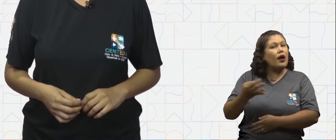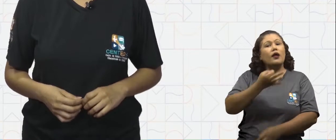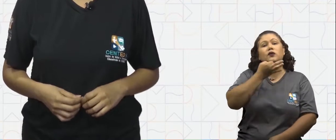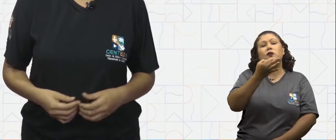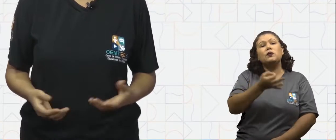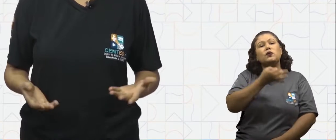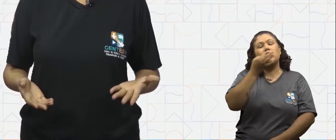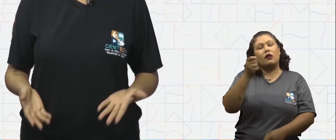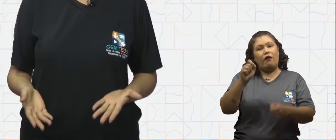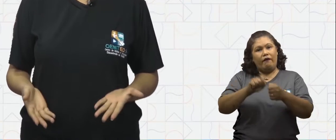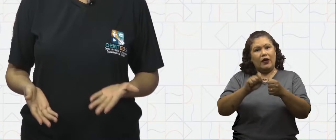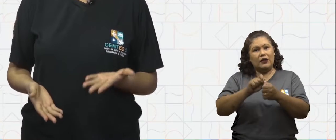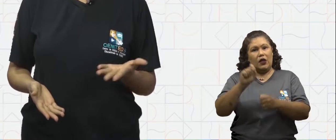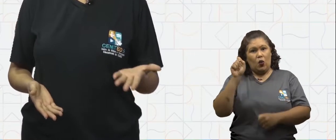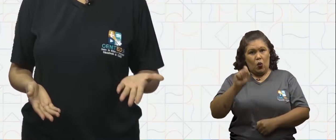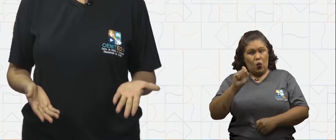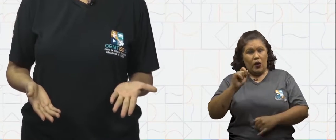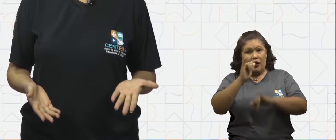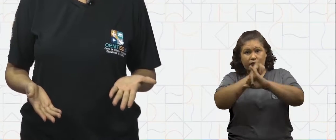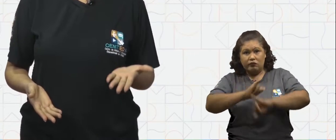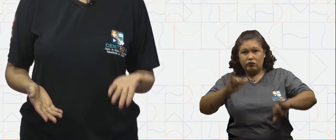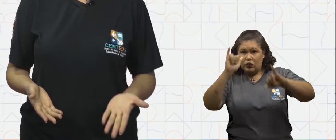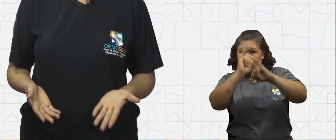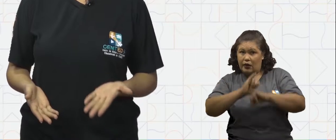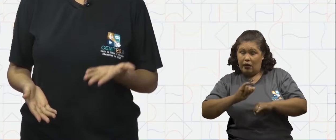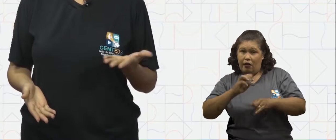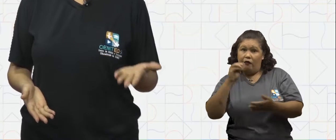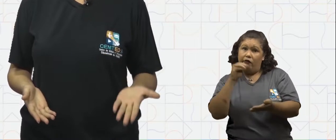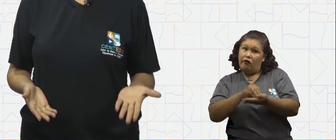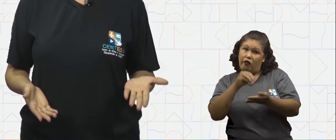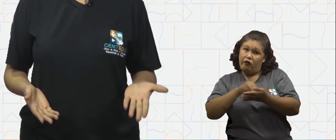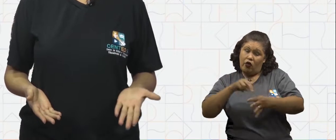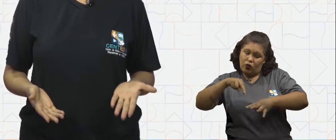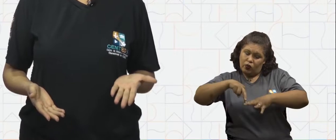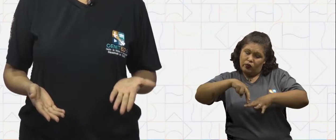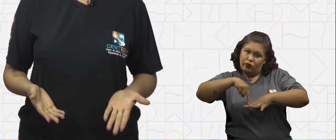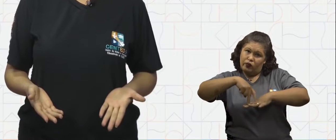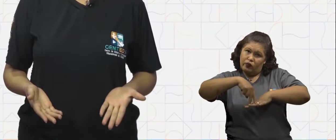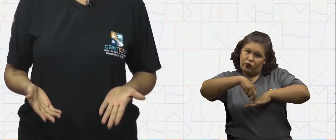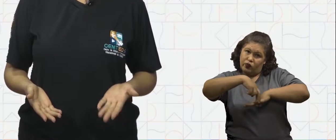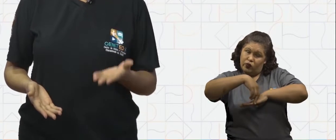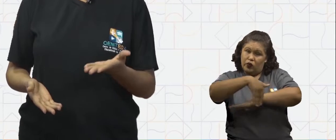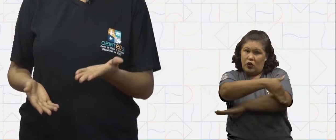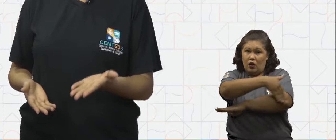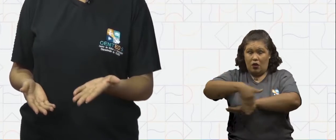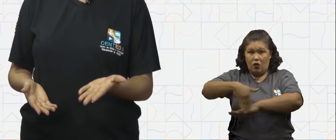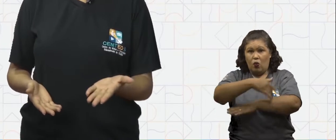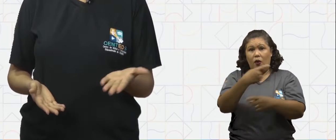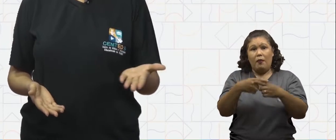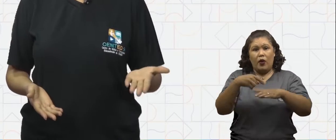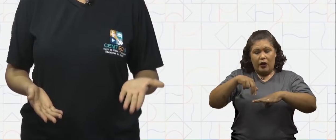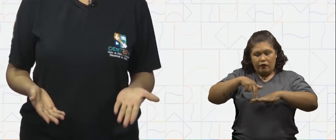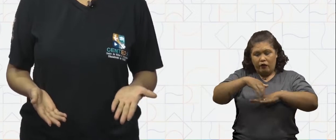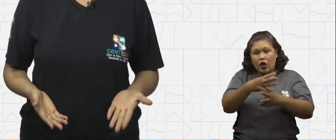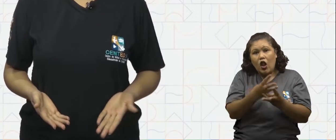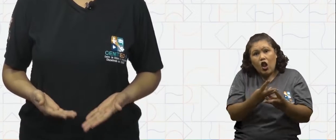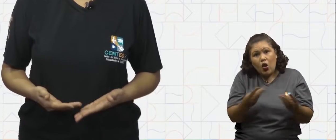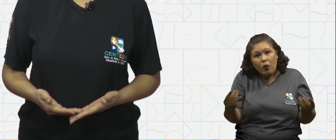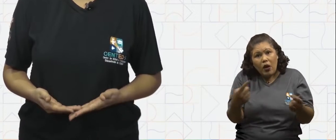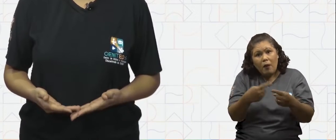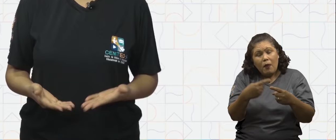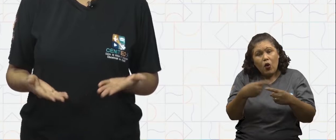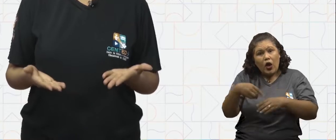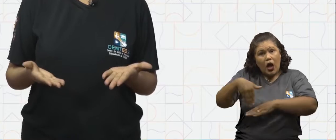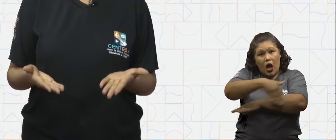como sugestão ao jornal a notícia sobre a falta que a faixa de pedestre faz. Ela sumiu após a rua em que a